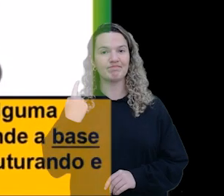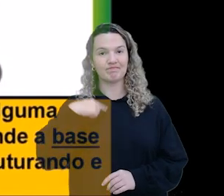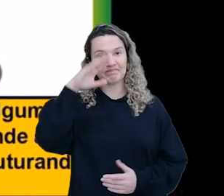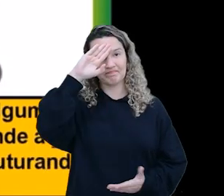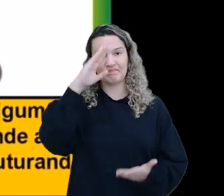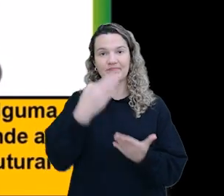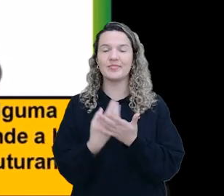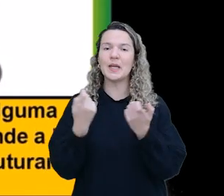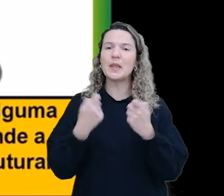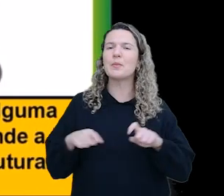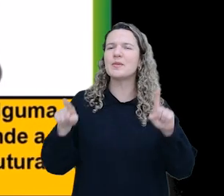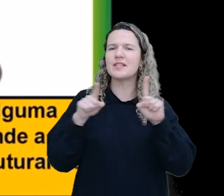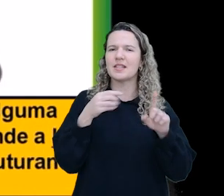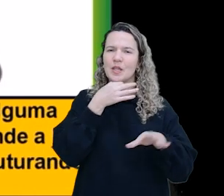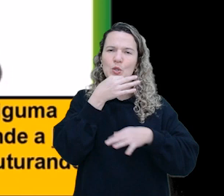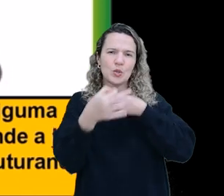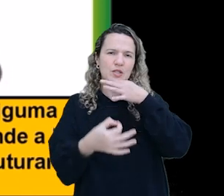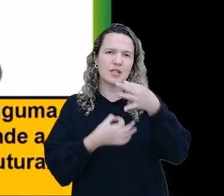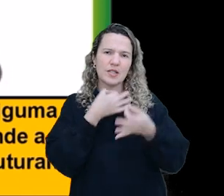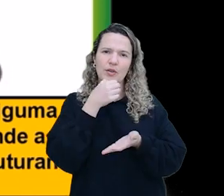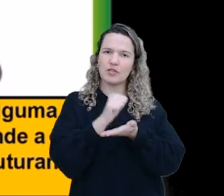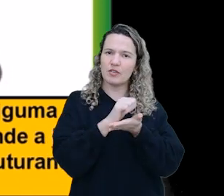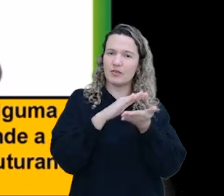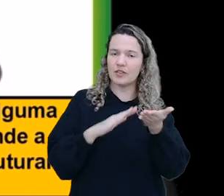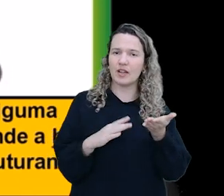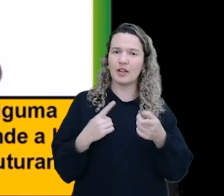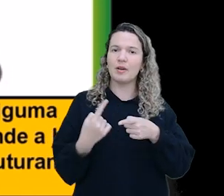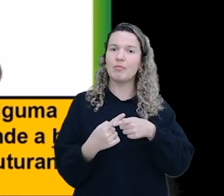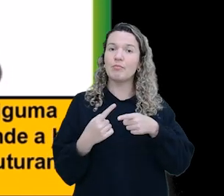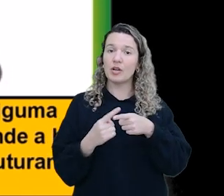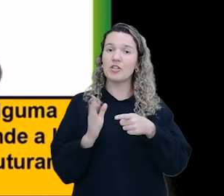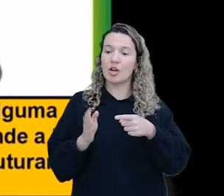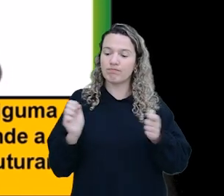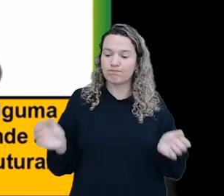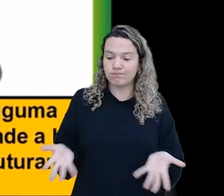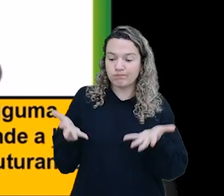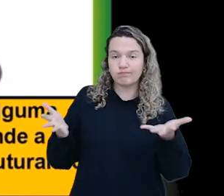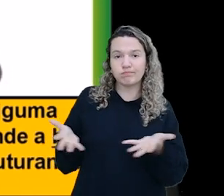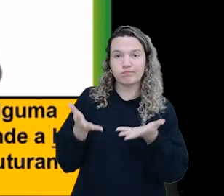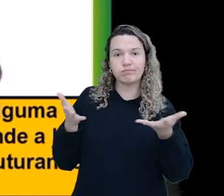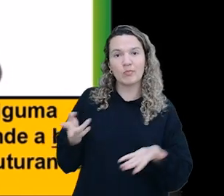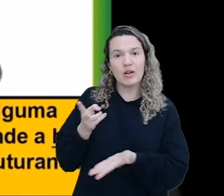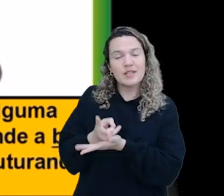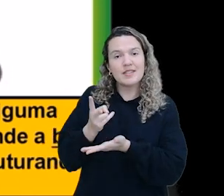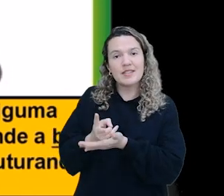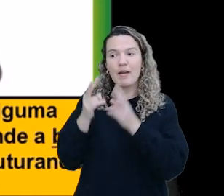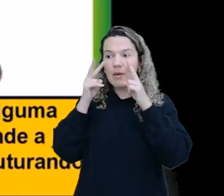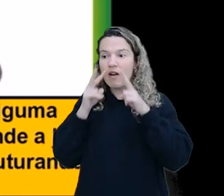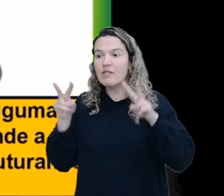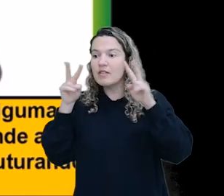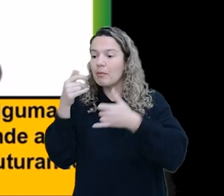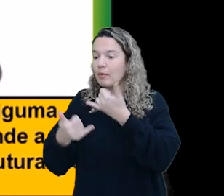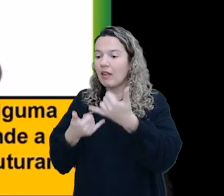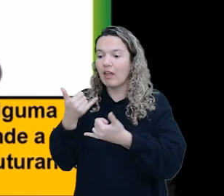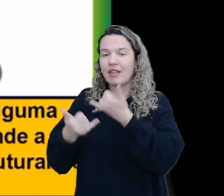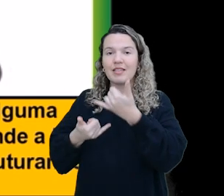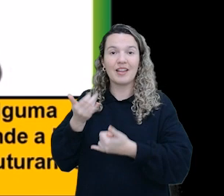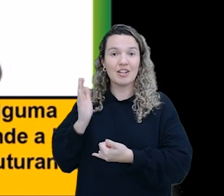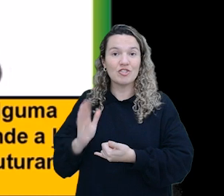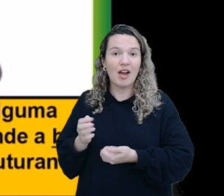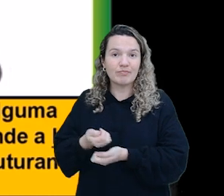Acreditamos que não seja necessário repassar sugestões de atividades, pois estamos estimulando a visão o tempo todo em